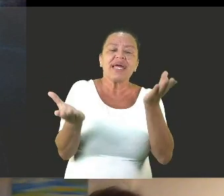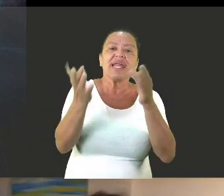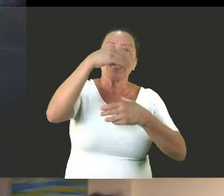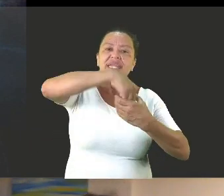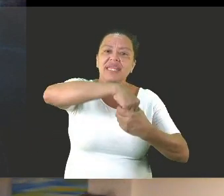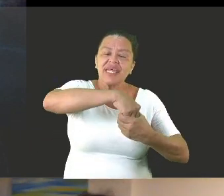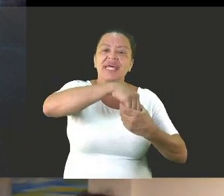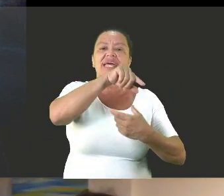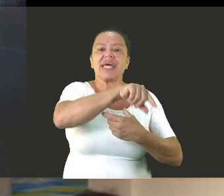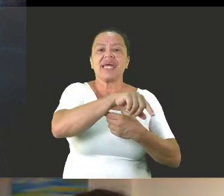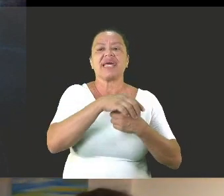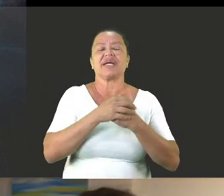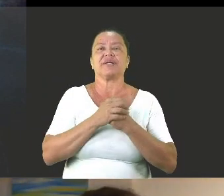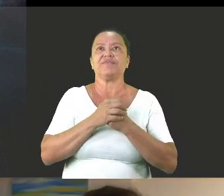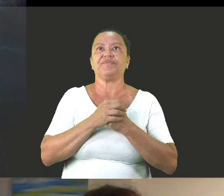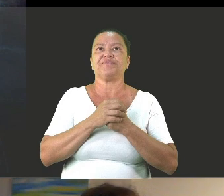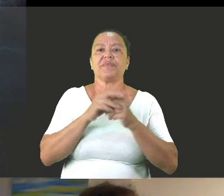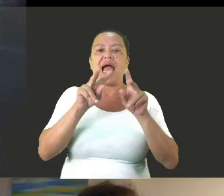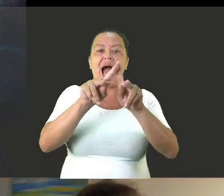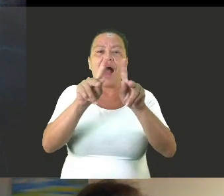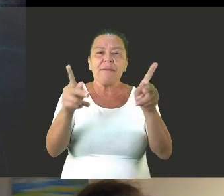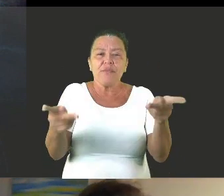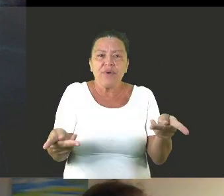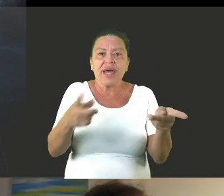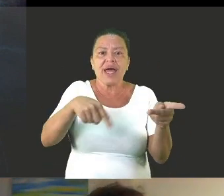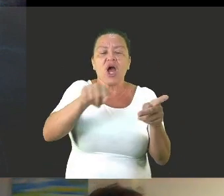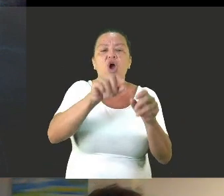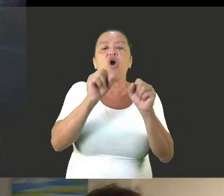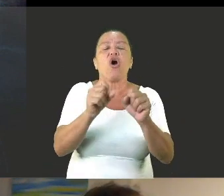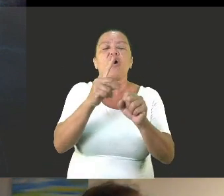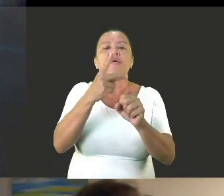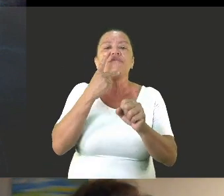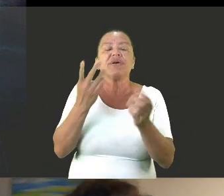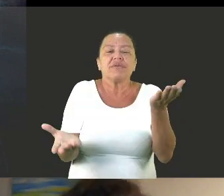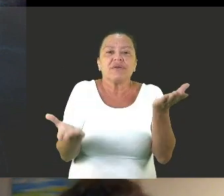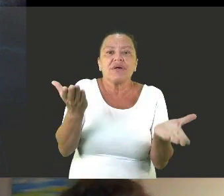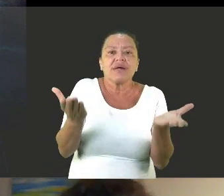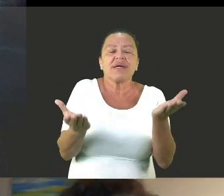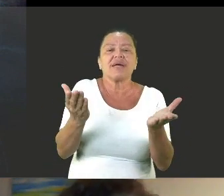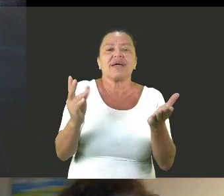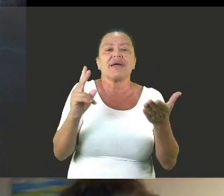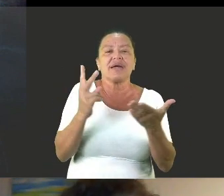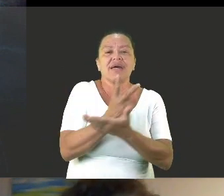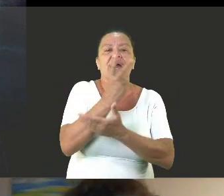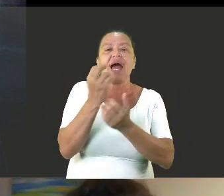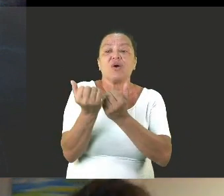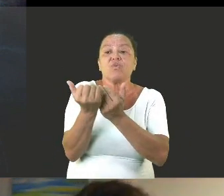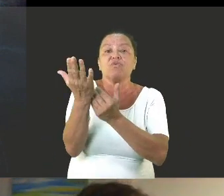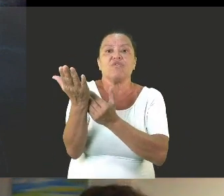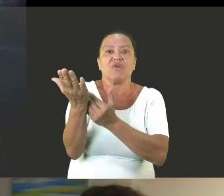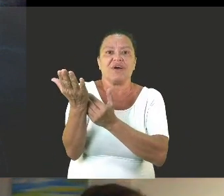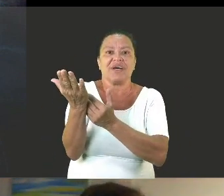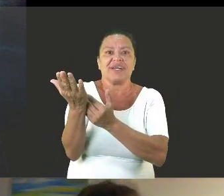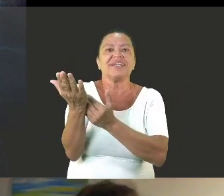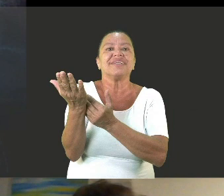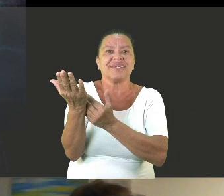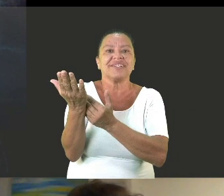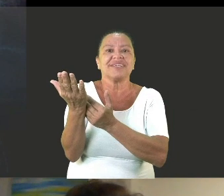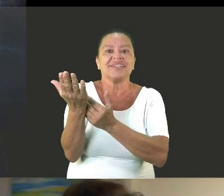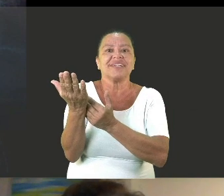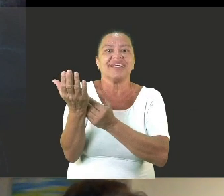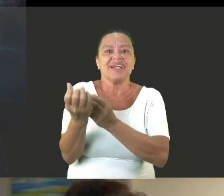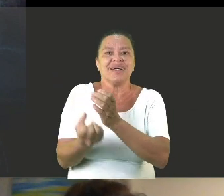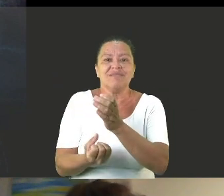que ele vai ser trabalhado para encontrar um equilíbrio com o externo, que vai gerar então